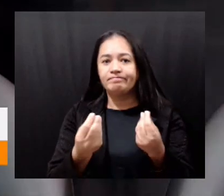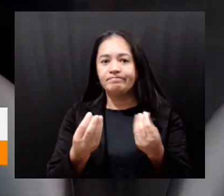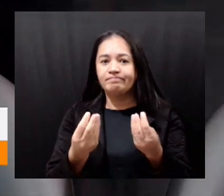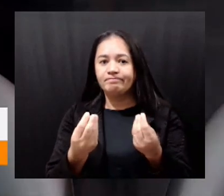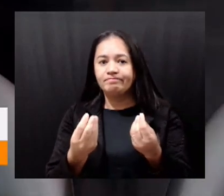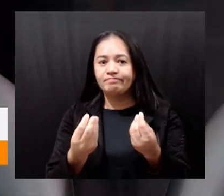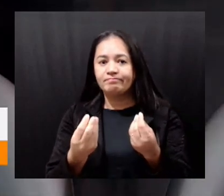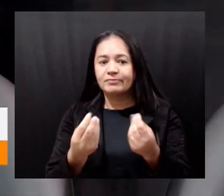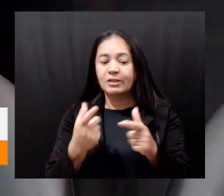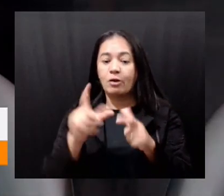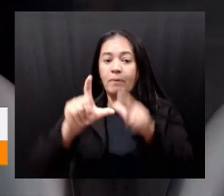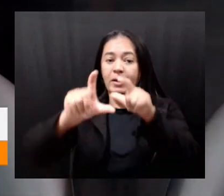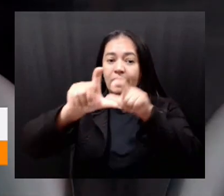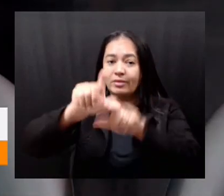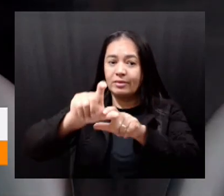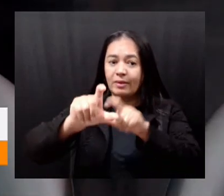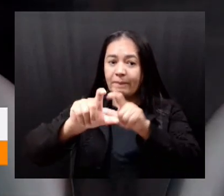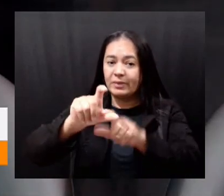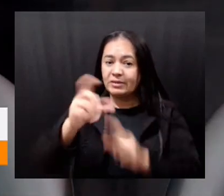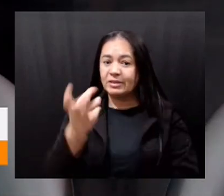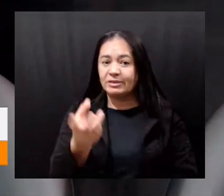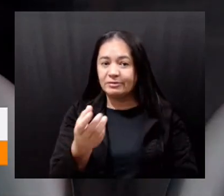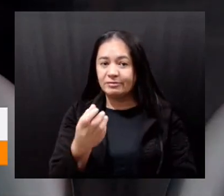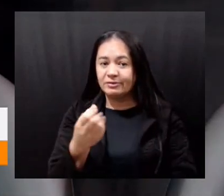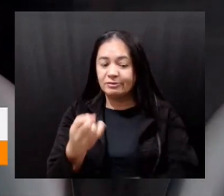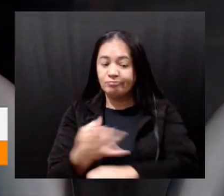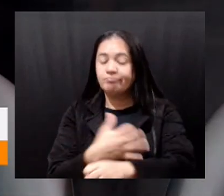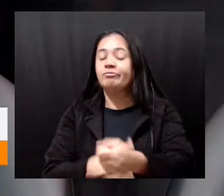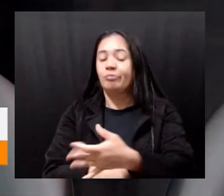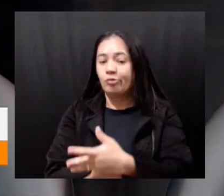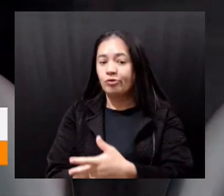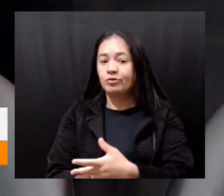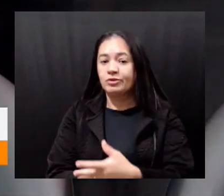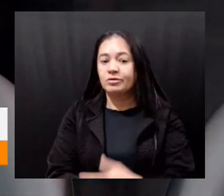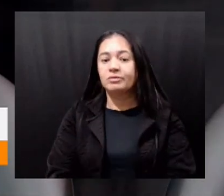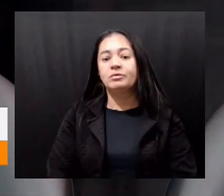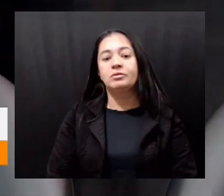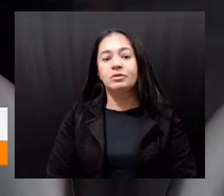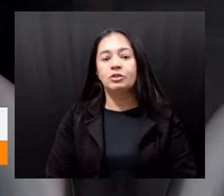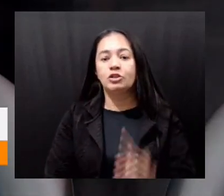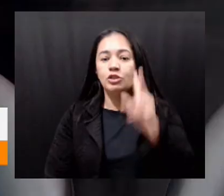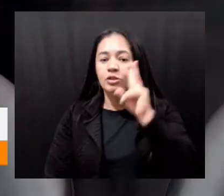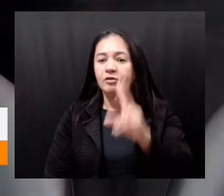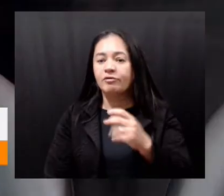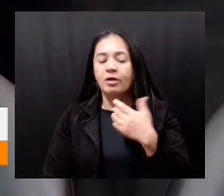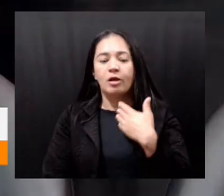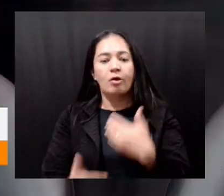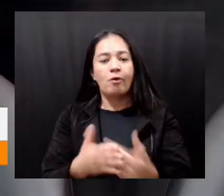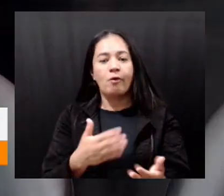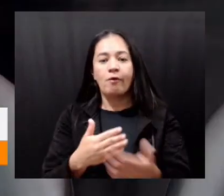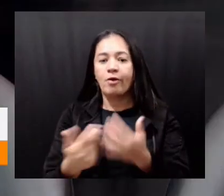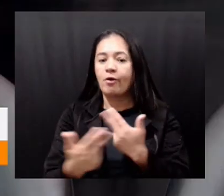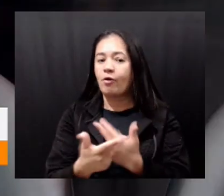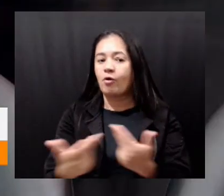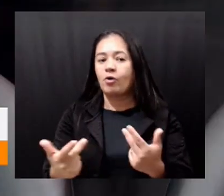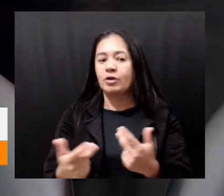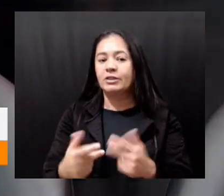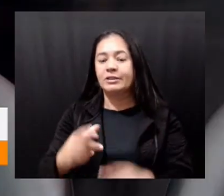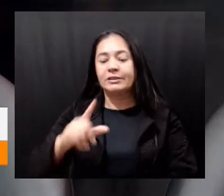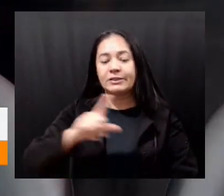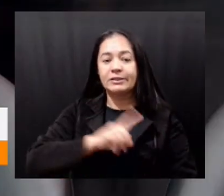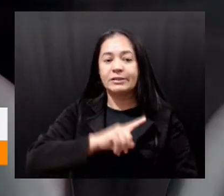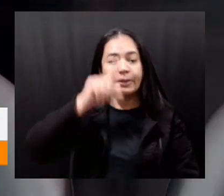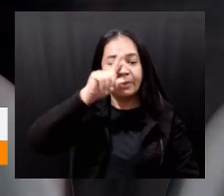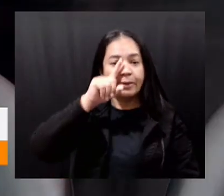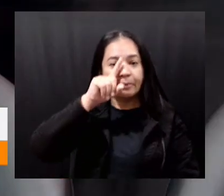dependente dessa emoção, né? De ver alguma coisa que tem um risco, mas é um risco, para